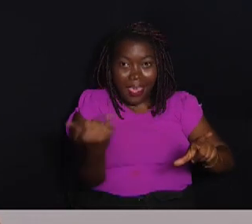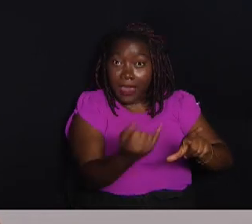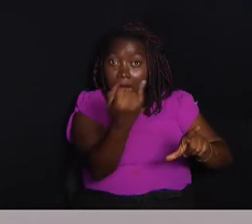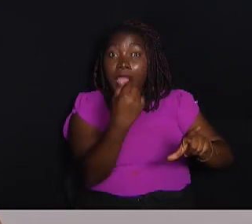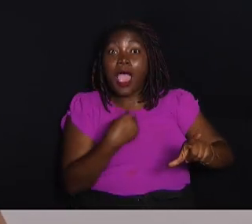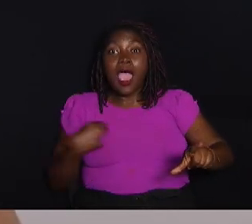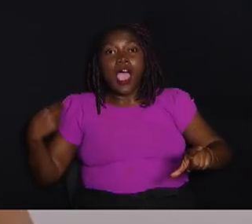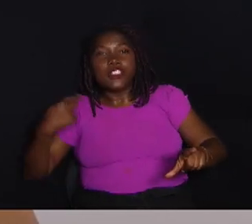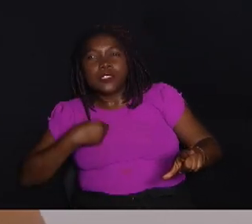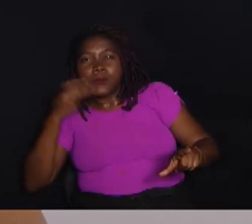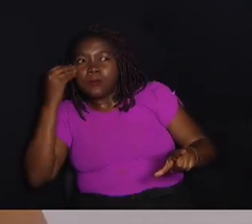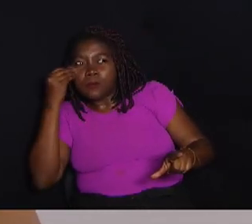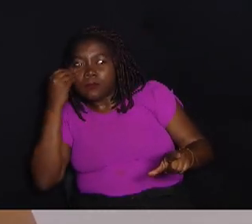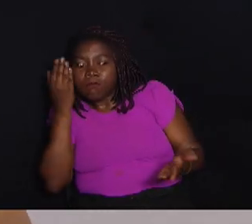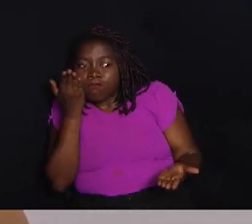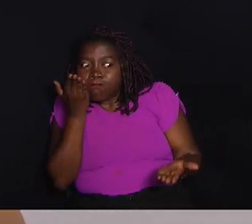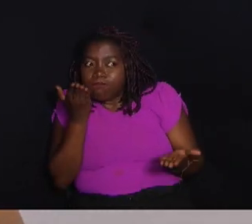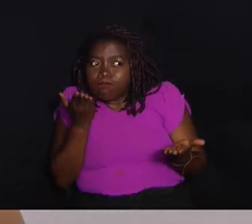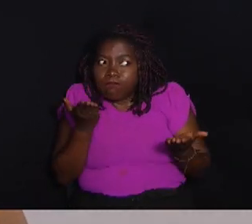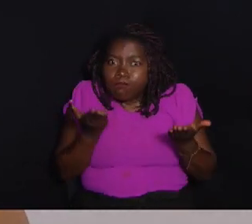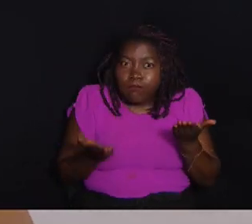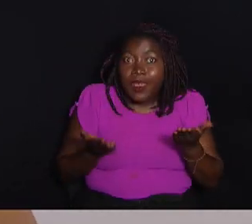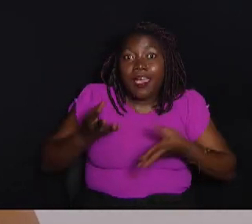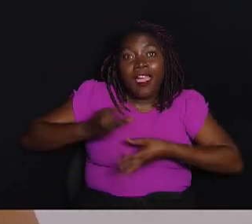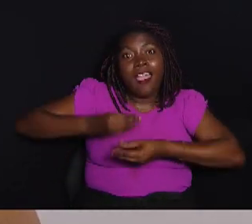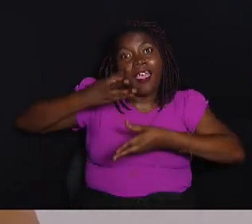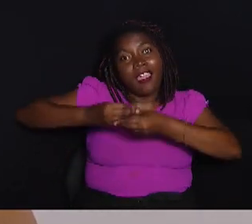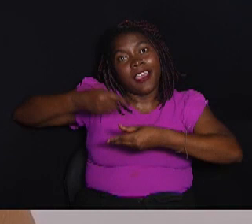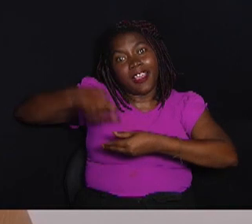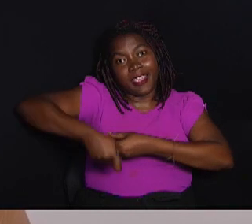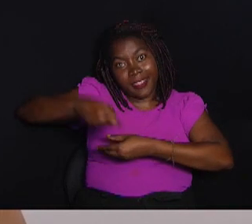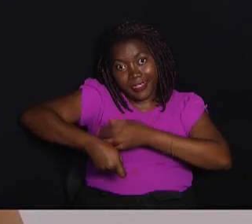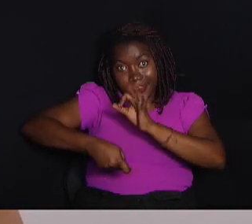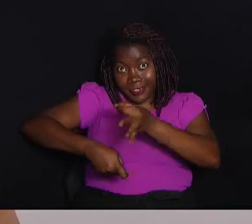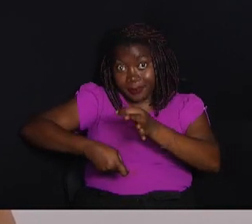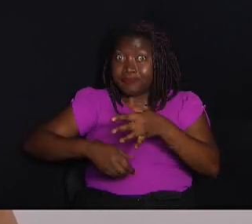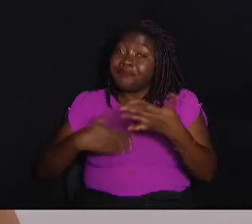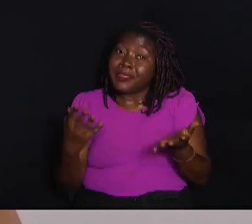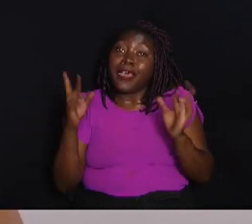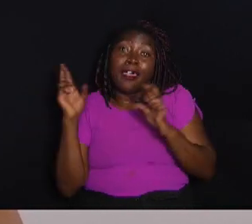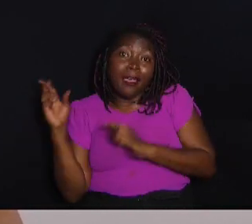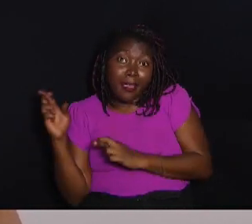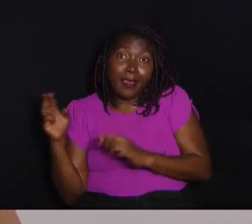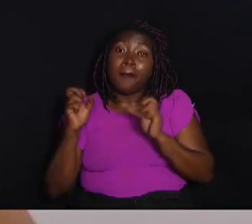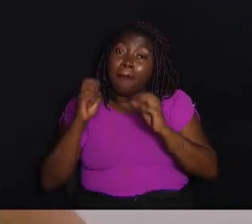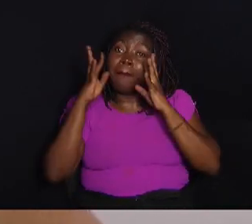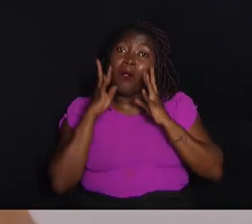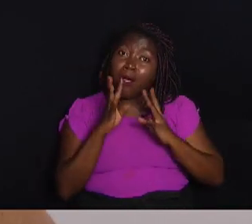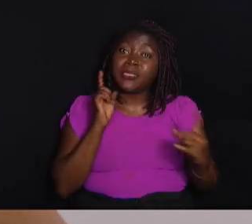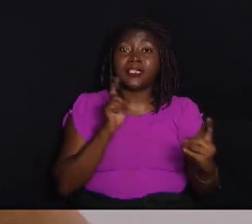tentou de alguma forma compensar com as emendas impositivas né então a gente espera que isso possa atender a população